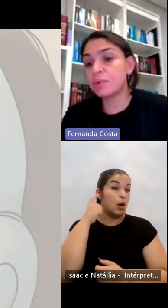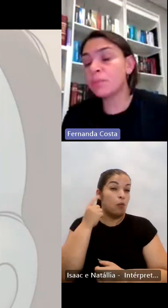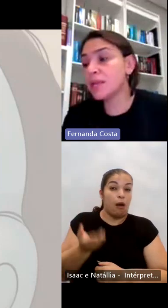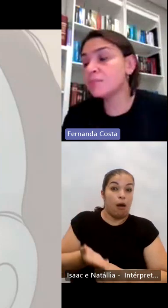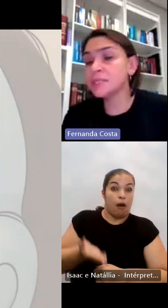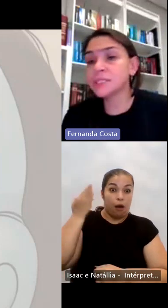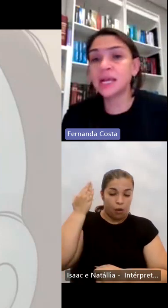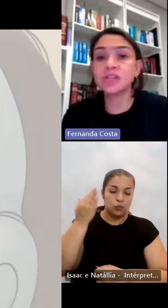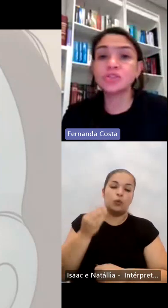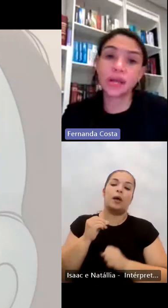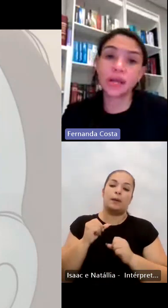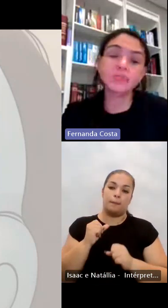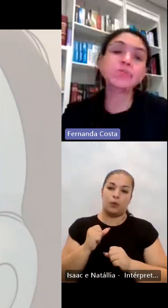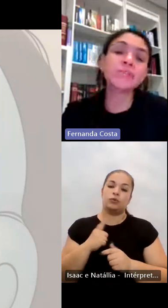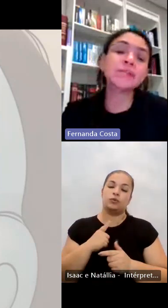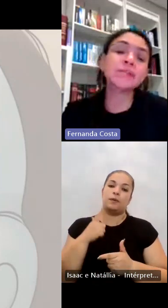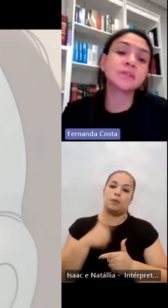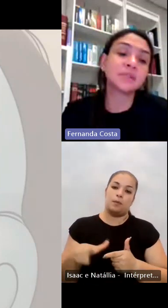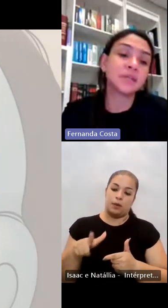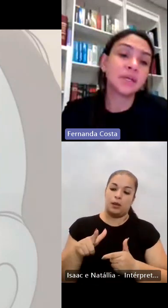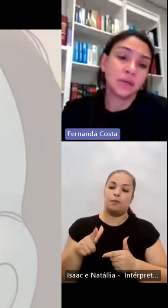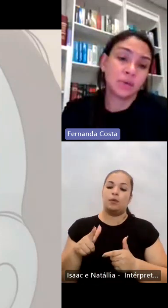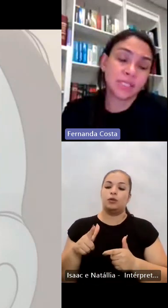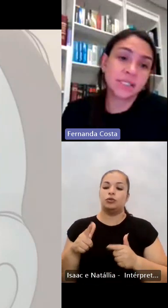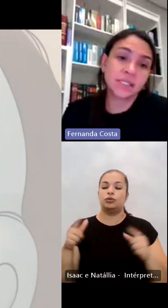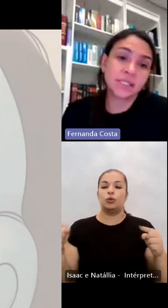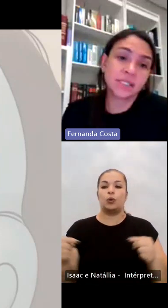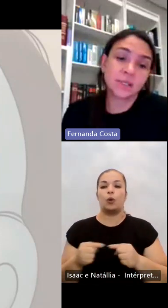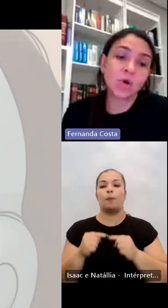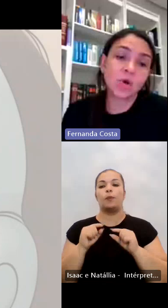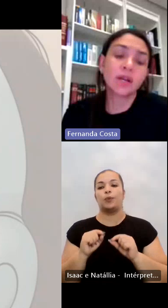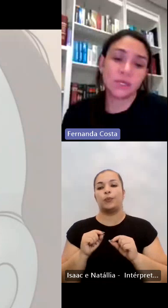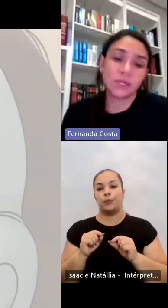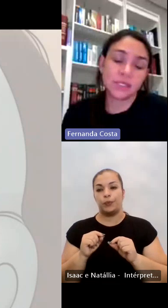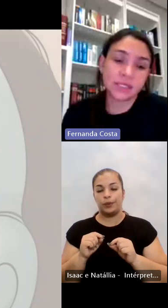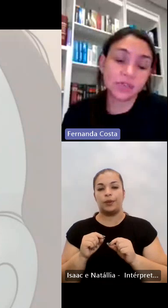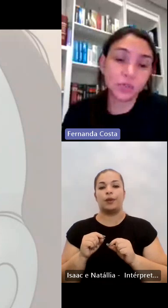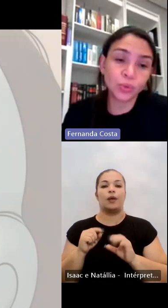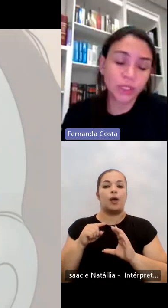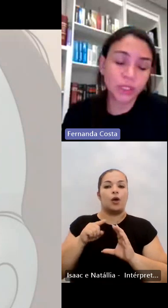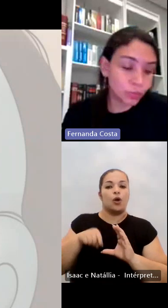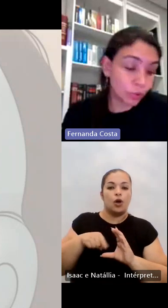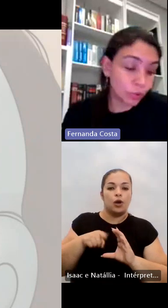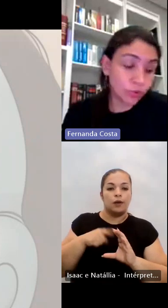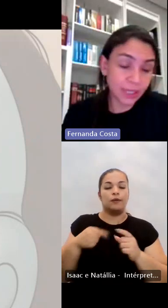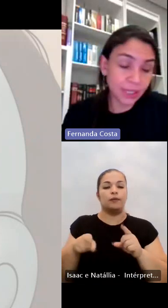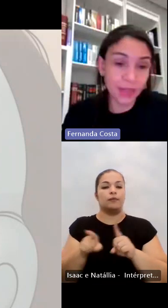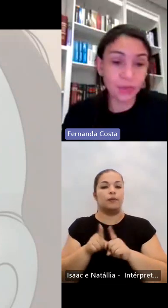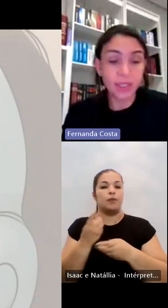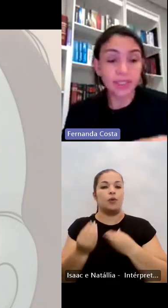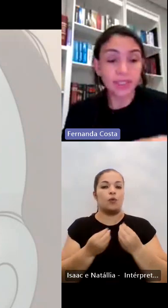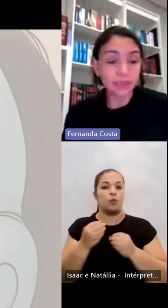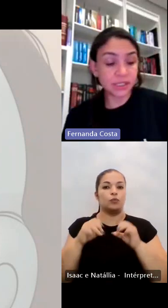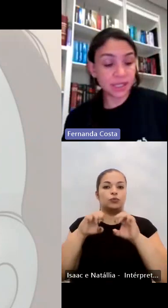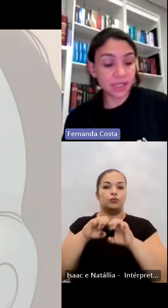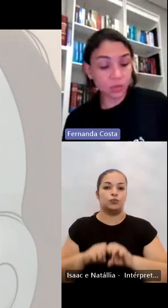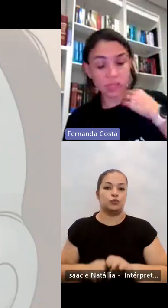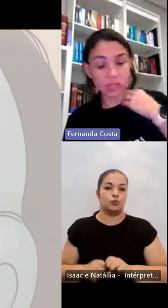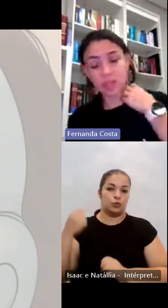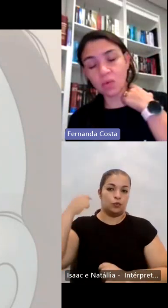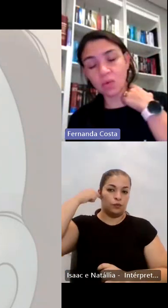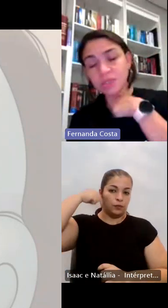ter problemas relacionados com essa cóclea, com essa estrutura do ouvido interno. Então,